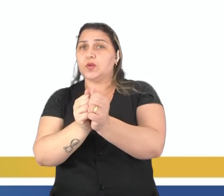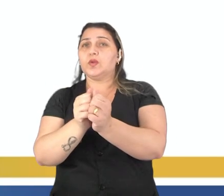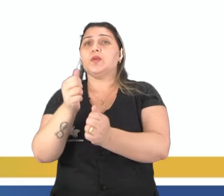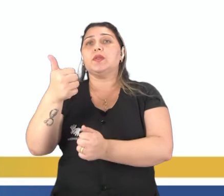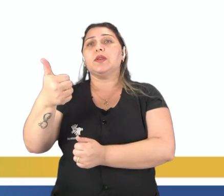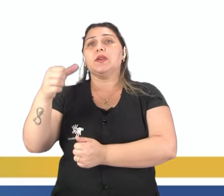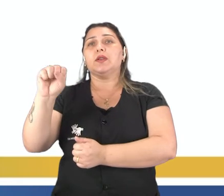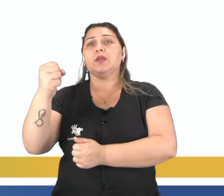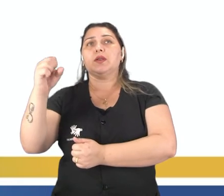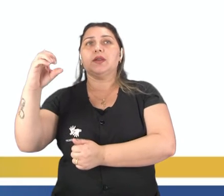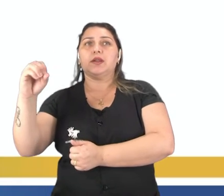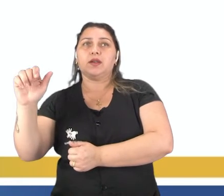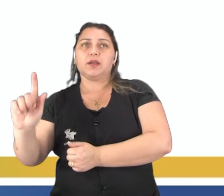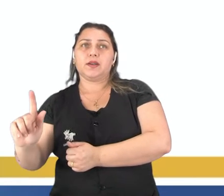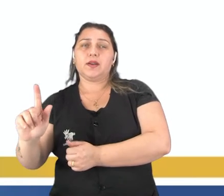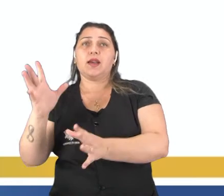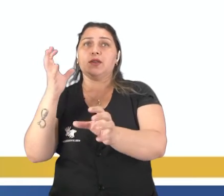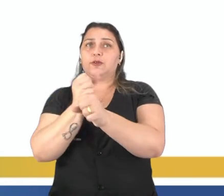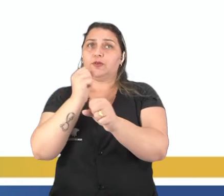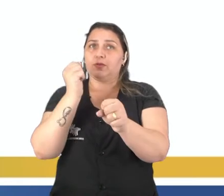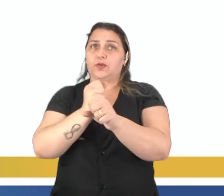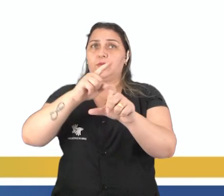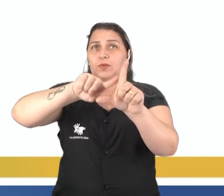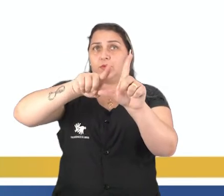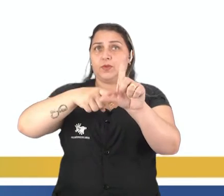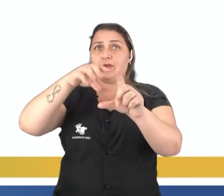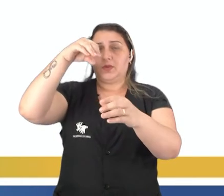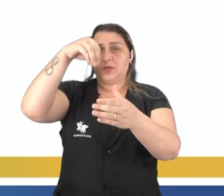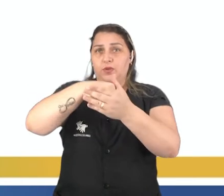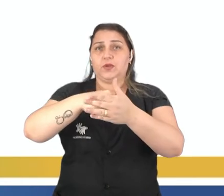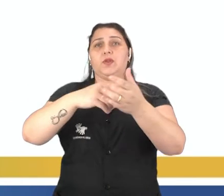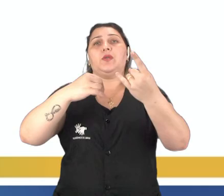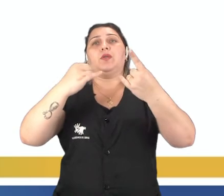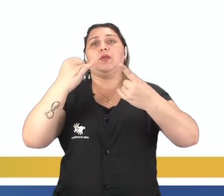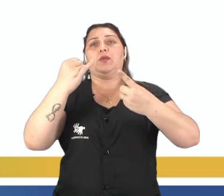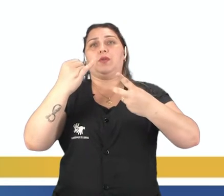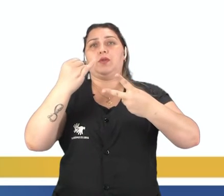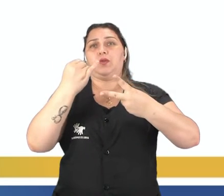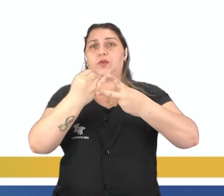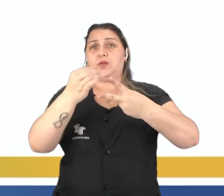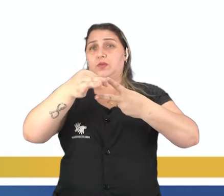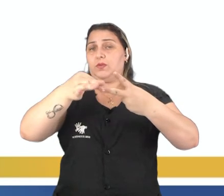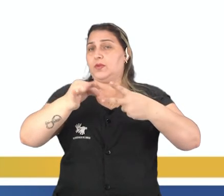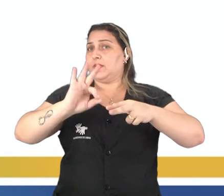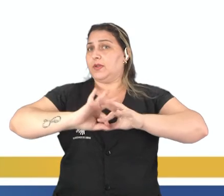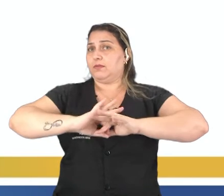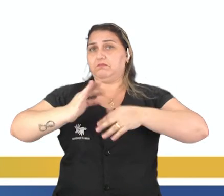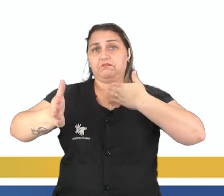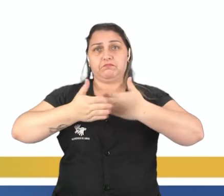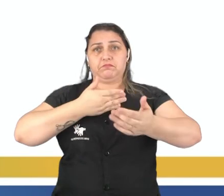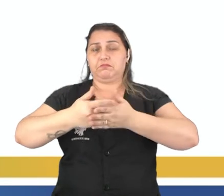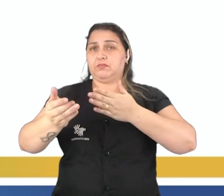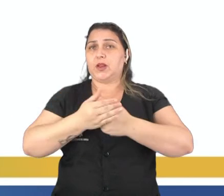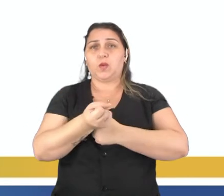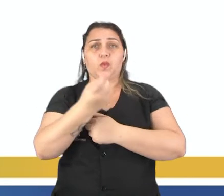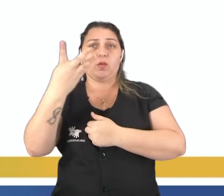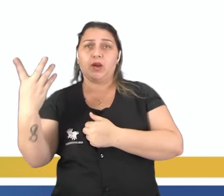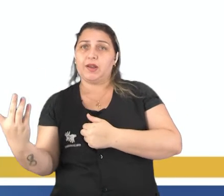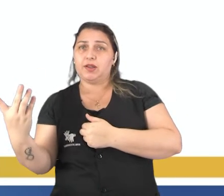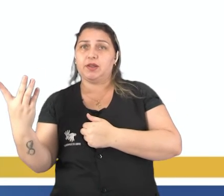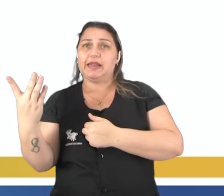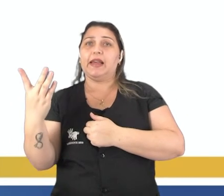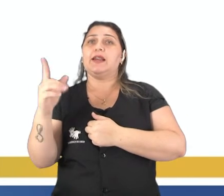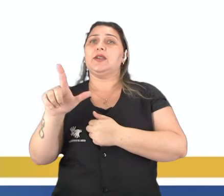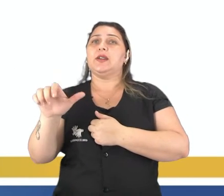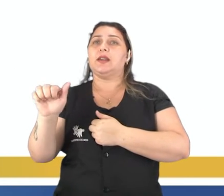graus. Então, a soma dos ângulos externos de um polígono, ele vai independer da sua quantidade de lados. Isso mesmo,